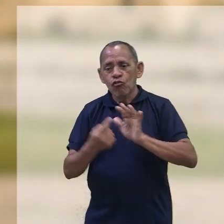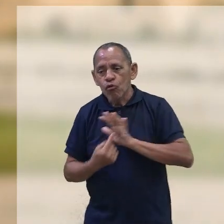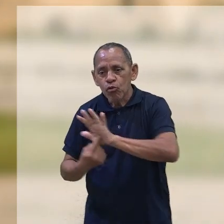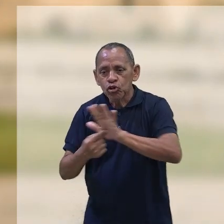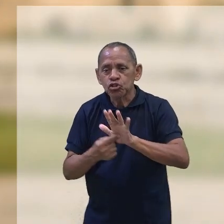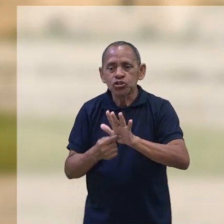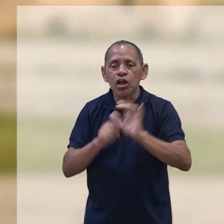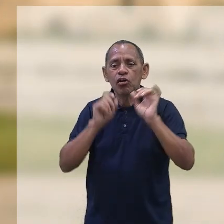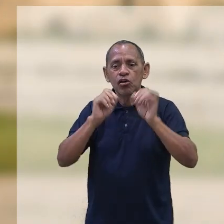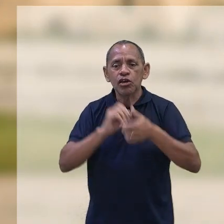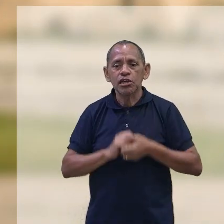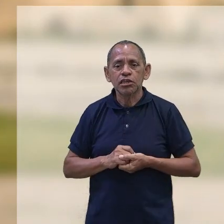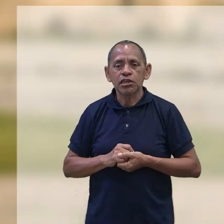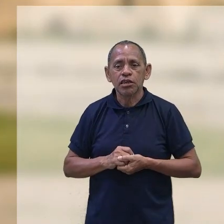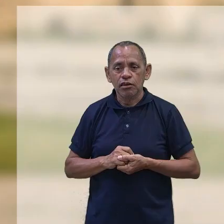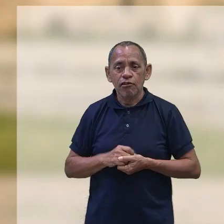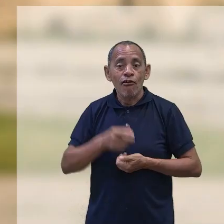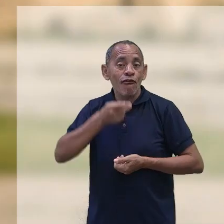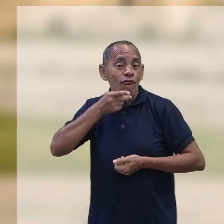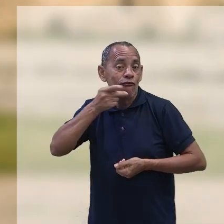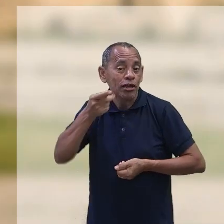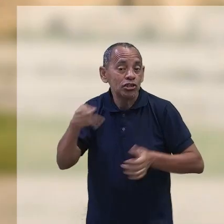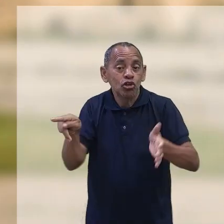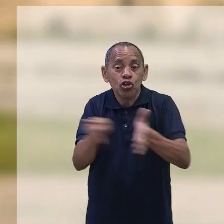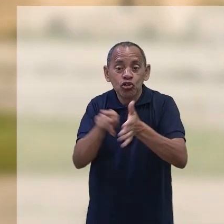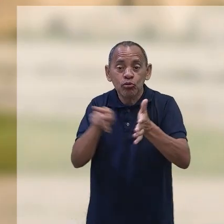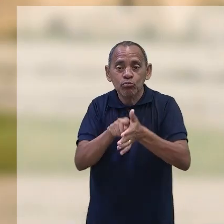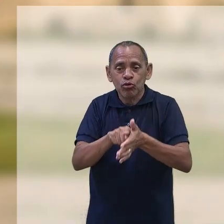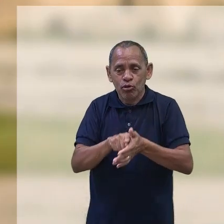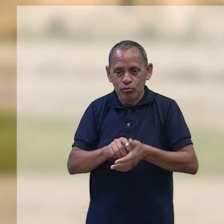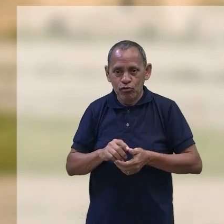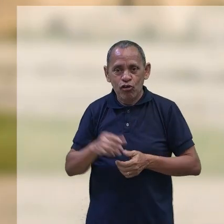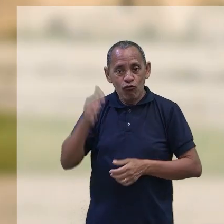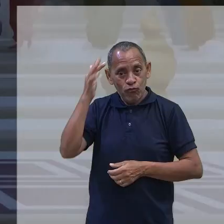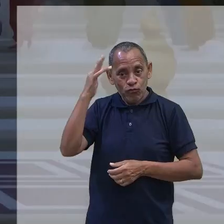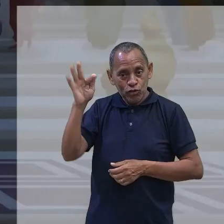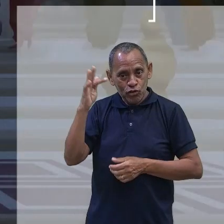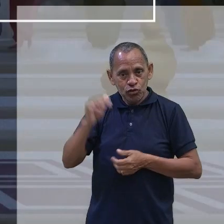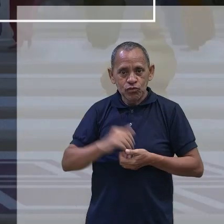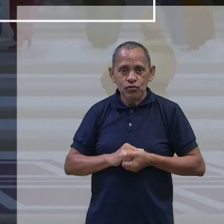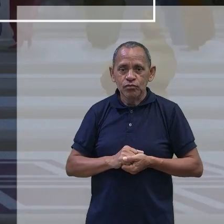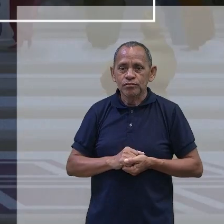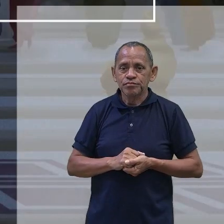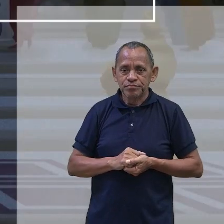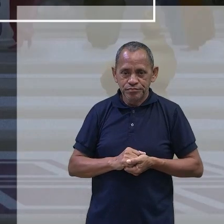Parmênides para explicar isso aqui para vocês, tá bom? Vamos ouvi-lo? Vamos lá.